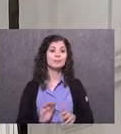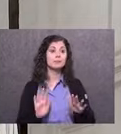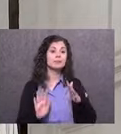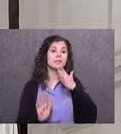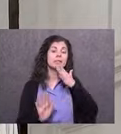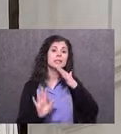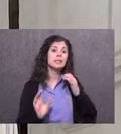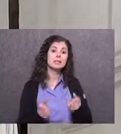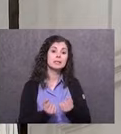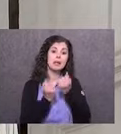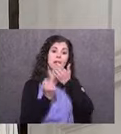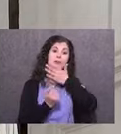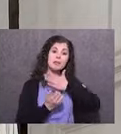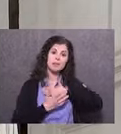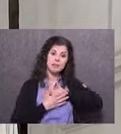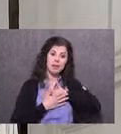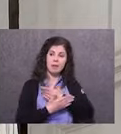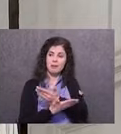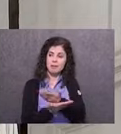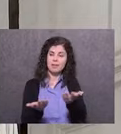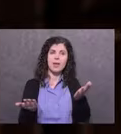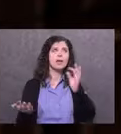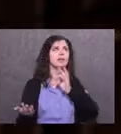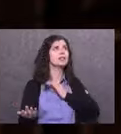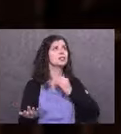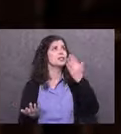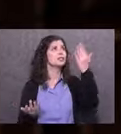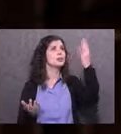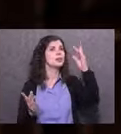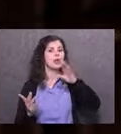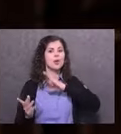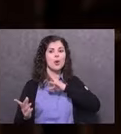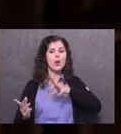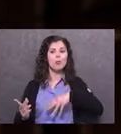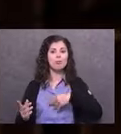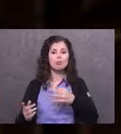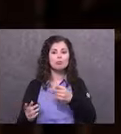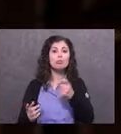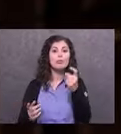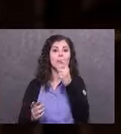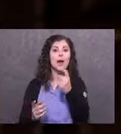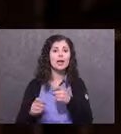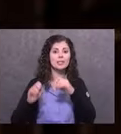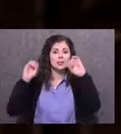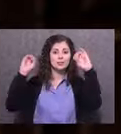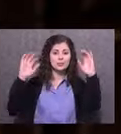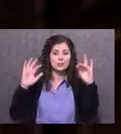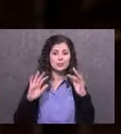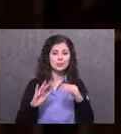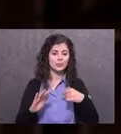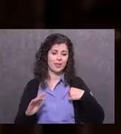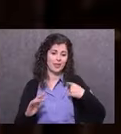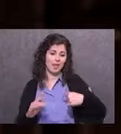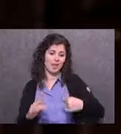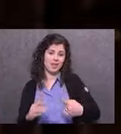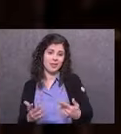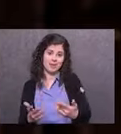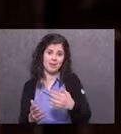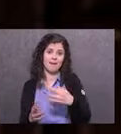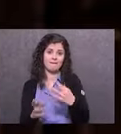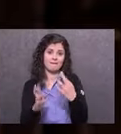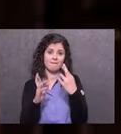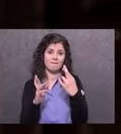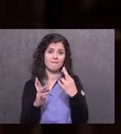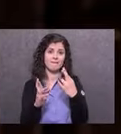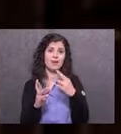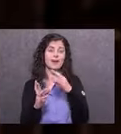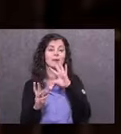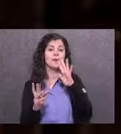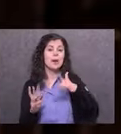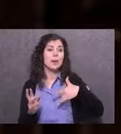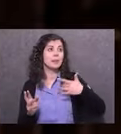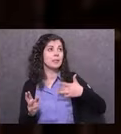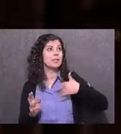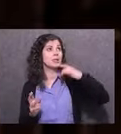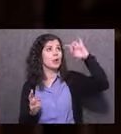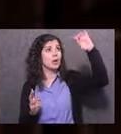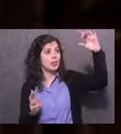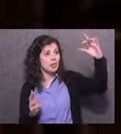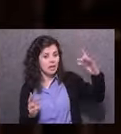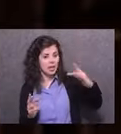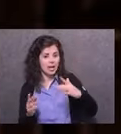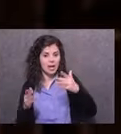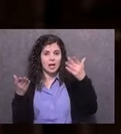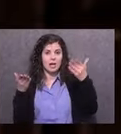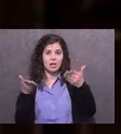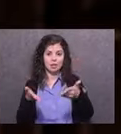mal, Senhor, e dai ao mundo a paz em nossos dias, para que, ajudados pela vossa misericórdia, sejamos